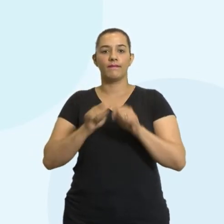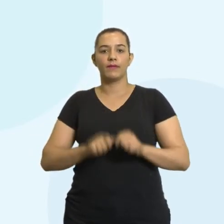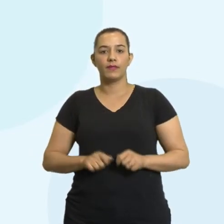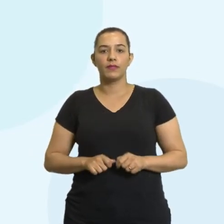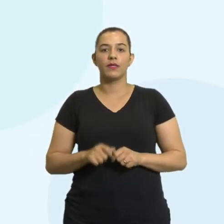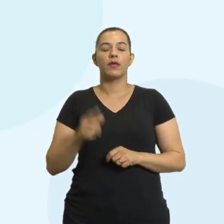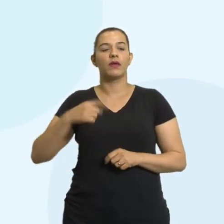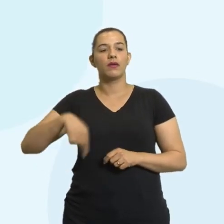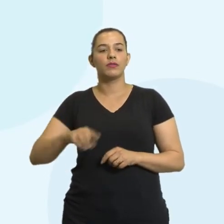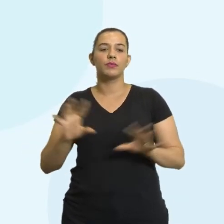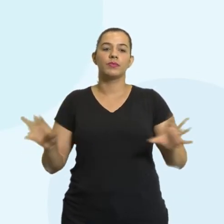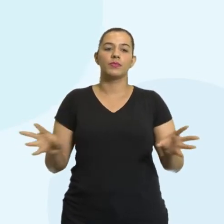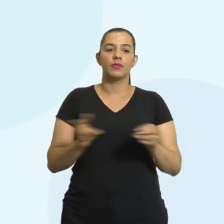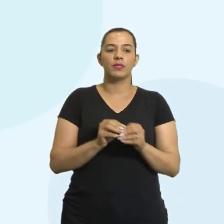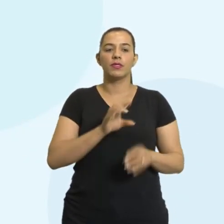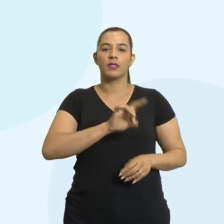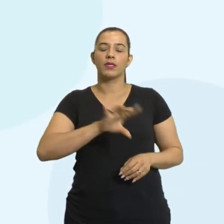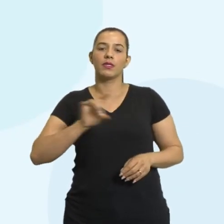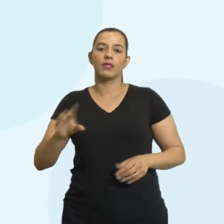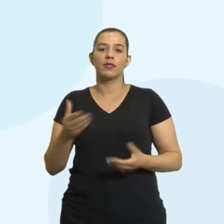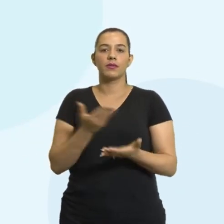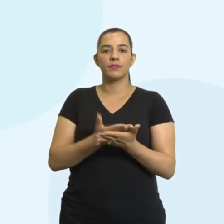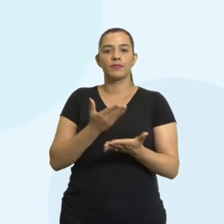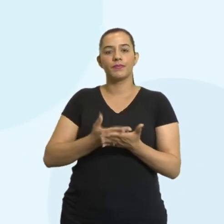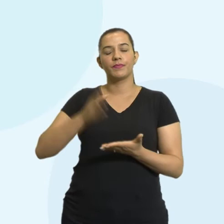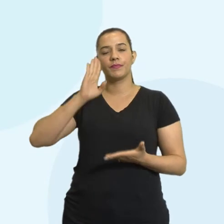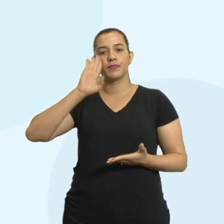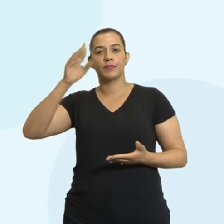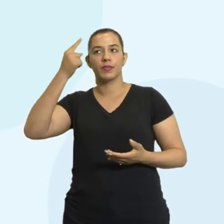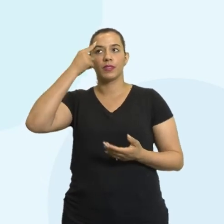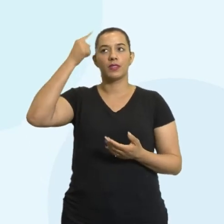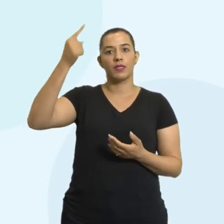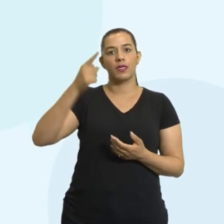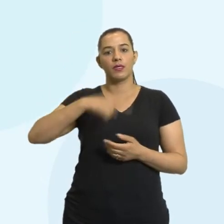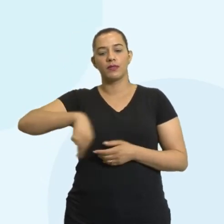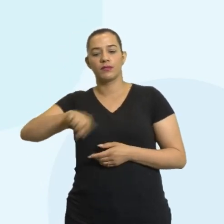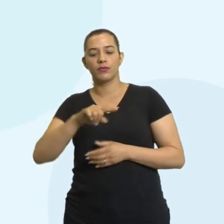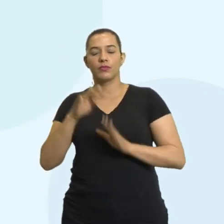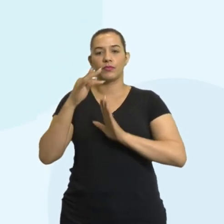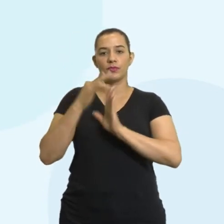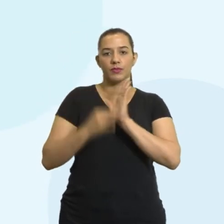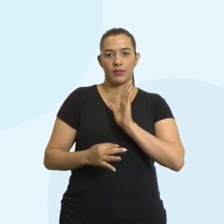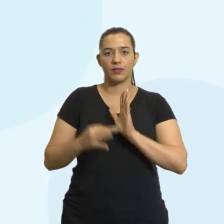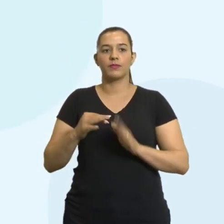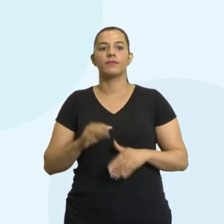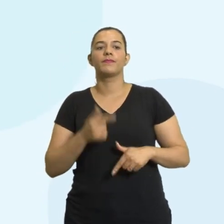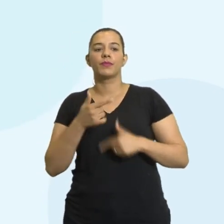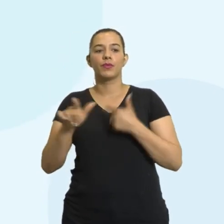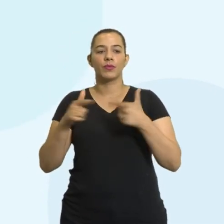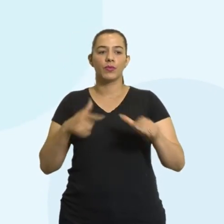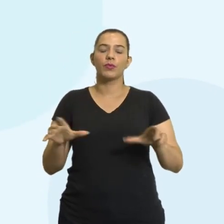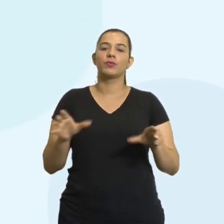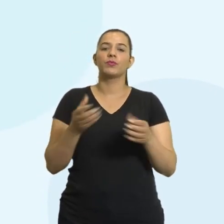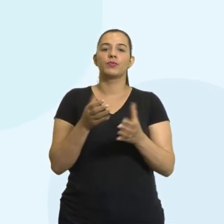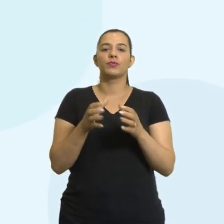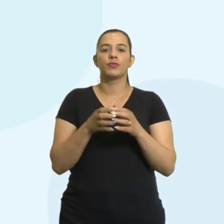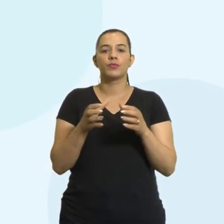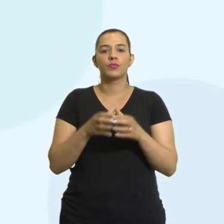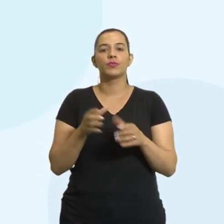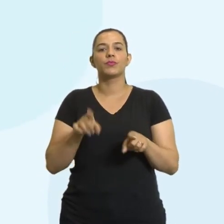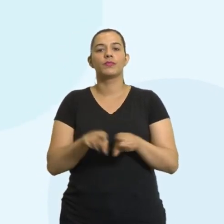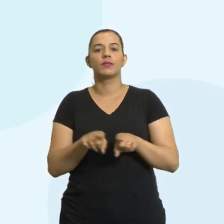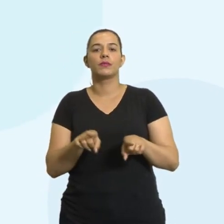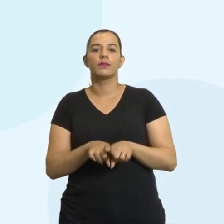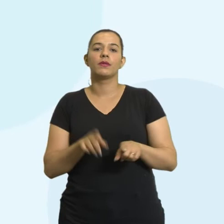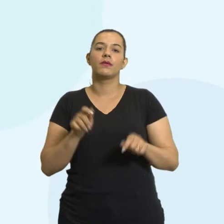pequeno seminário. Cada grupo vai apresentar as principais ideias sobre aquele texto para os demais grupos e realizará,